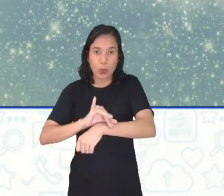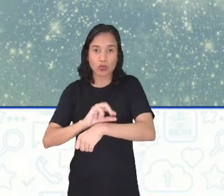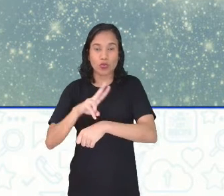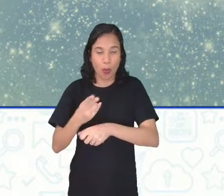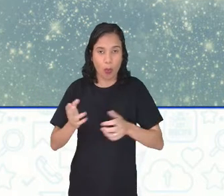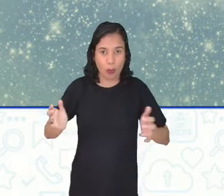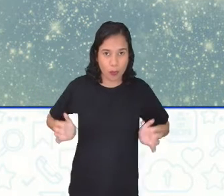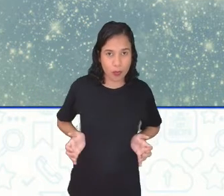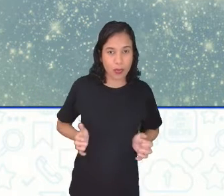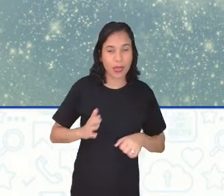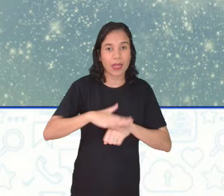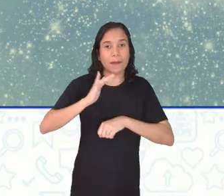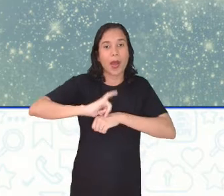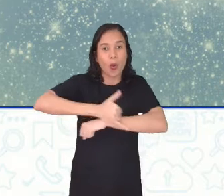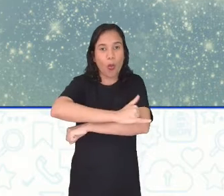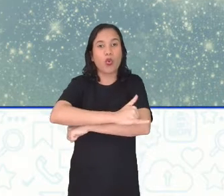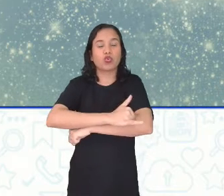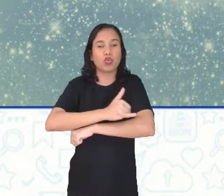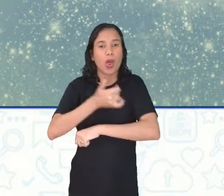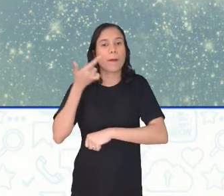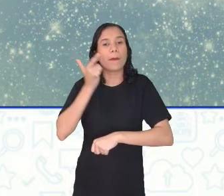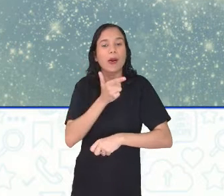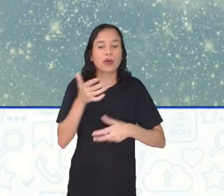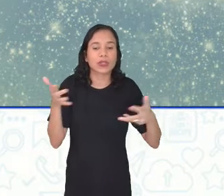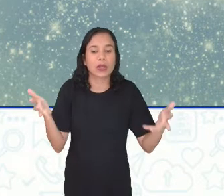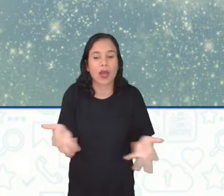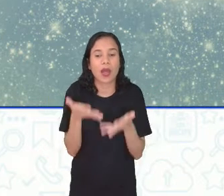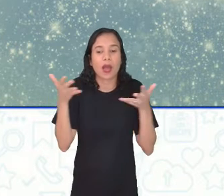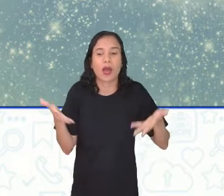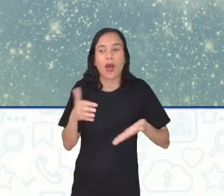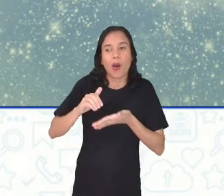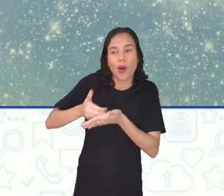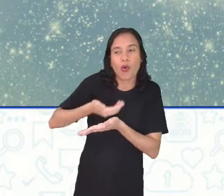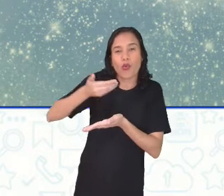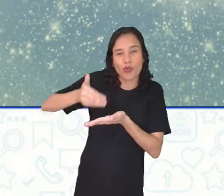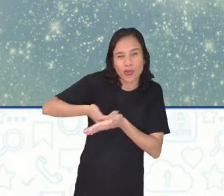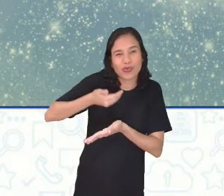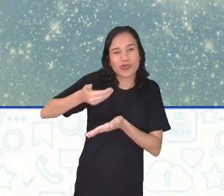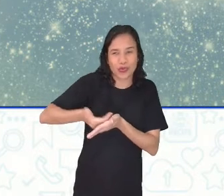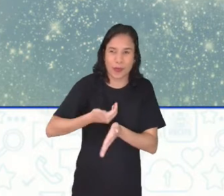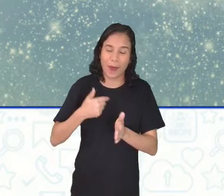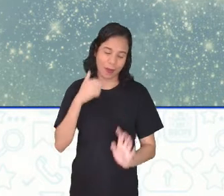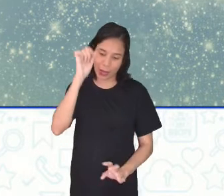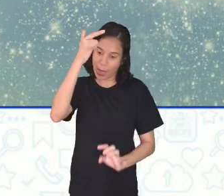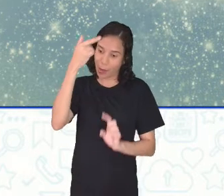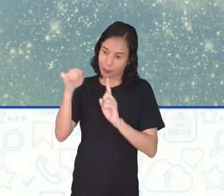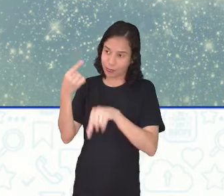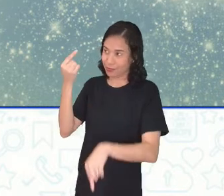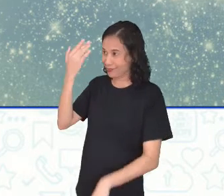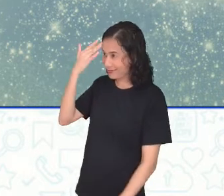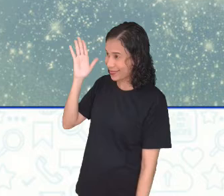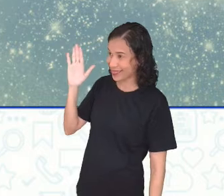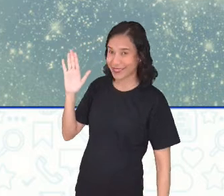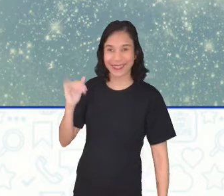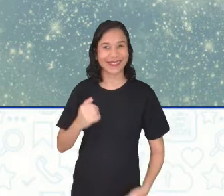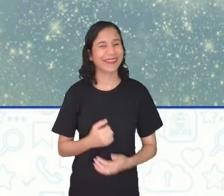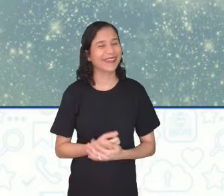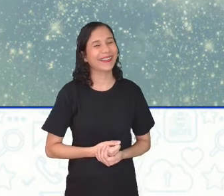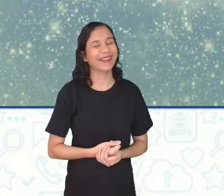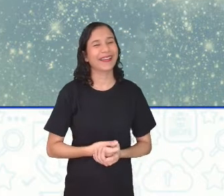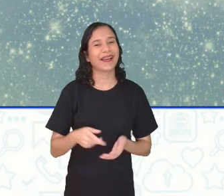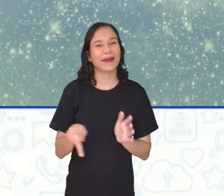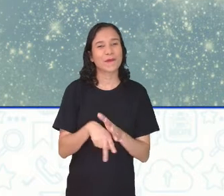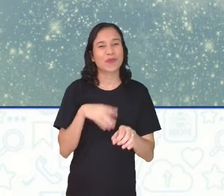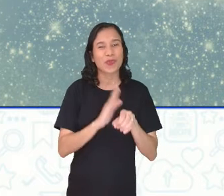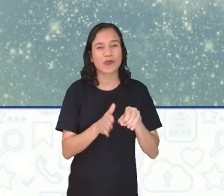carnes que têm mais gordura. Ah, Aí, pra fazer a sopa, faz mais sentido. a professora Camille sabe disso. Eu, obviamente, não saberia. Um